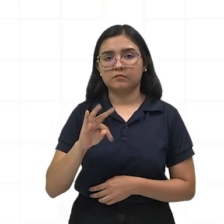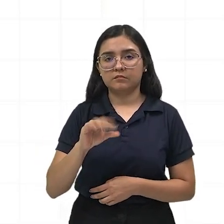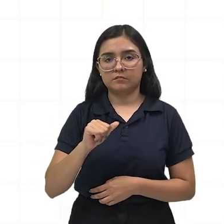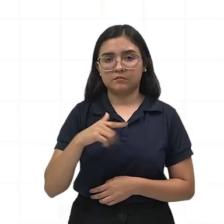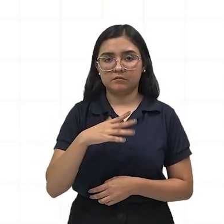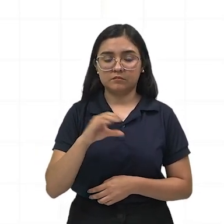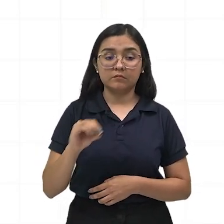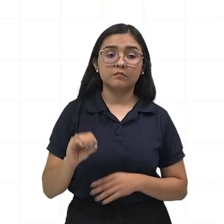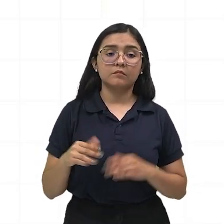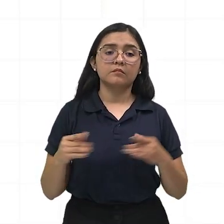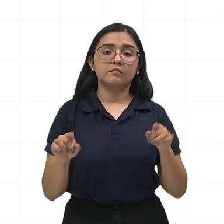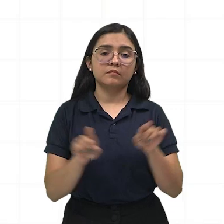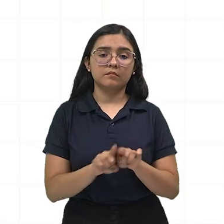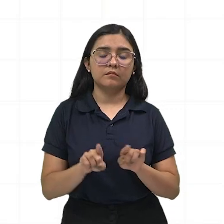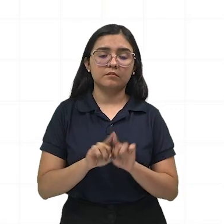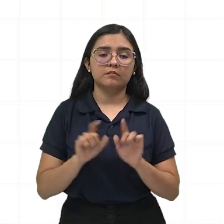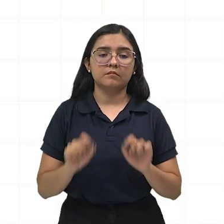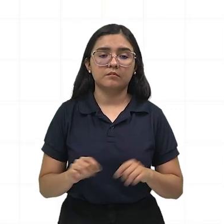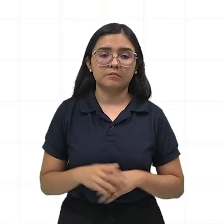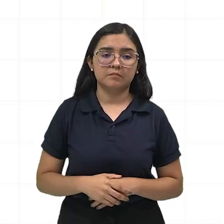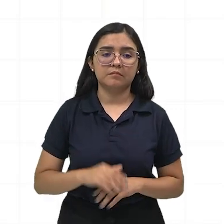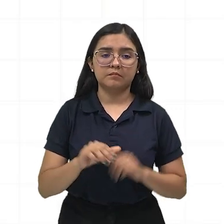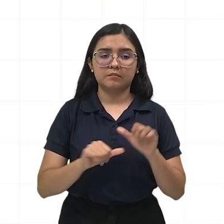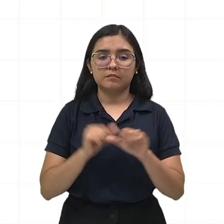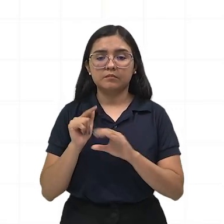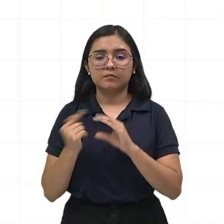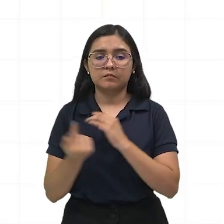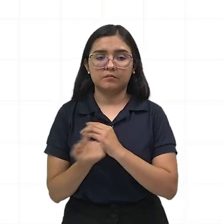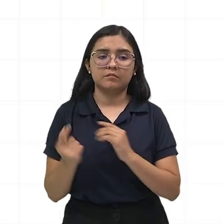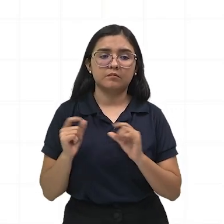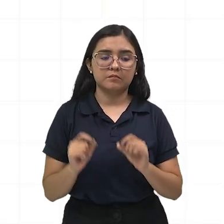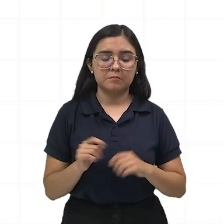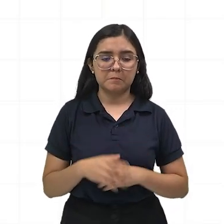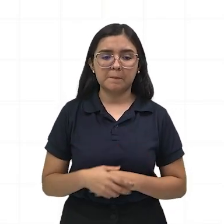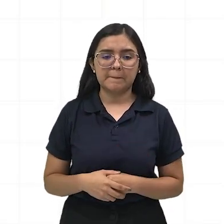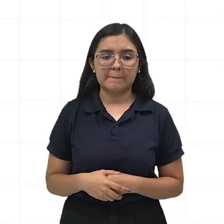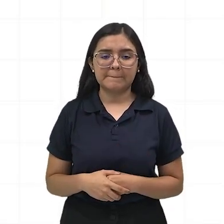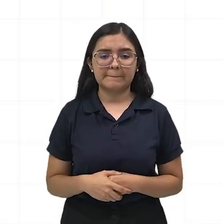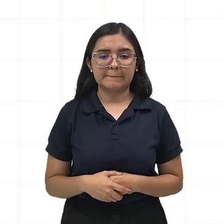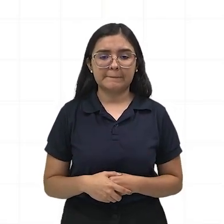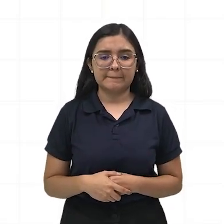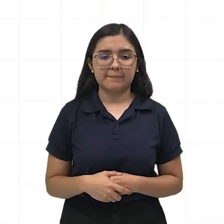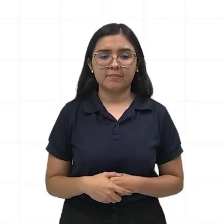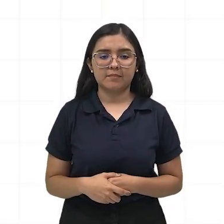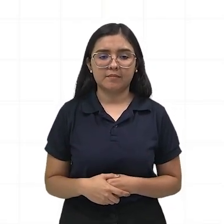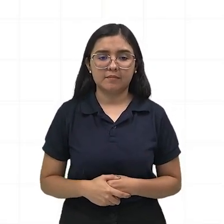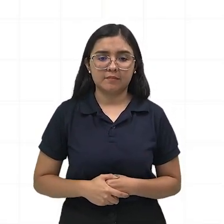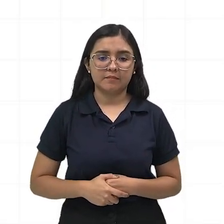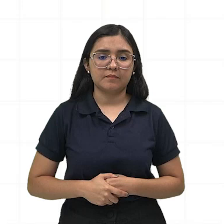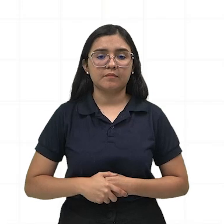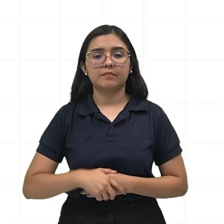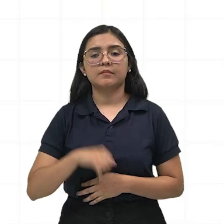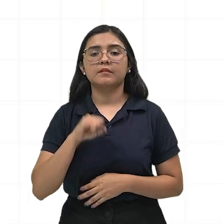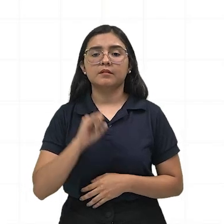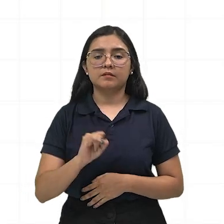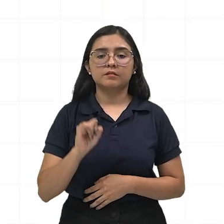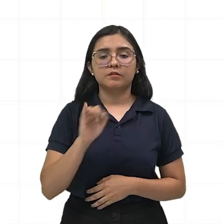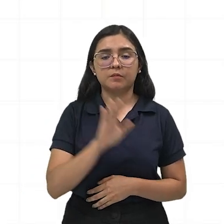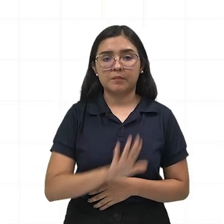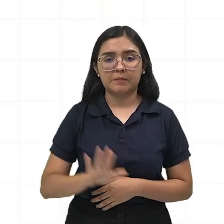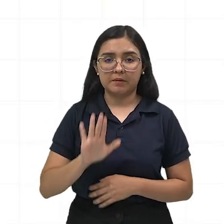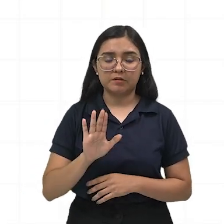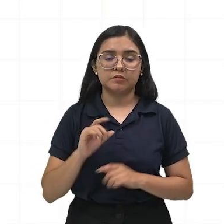Nós tivemos também uma ideia intuitiva das transformações geométricas. Vejamos aí, ó. Ao mover uma imagem para um